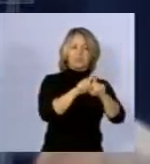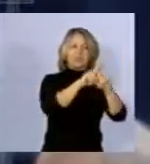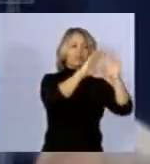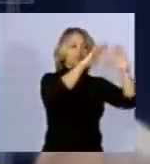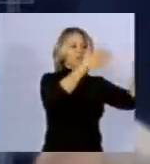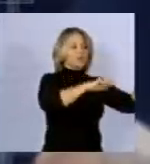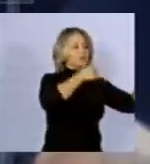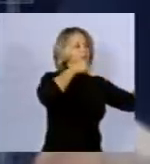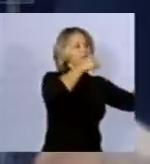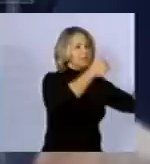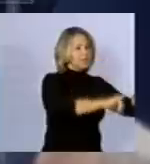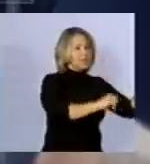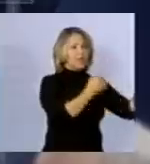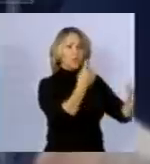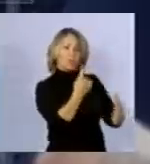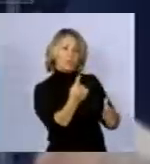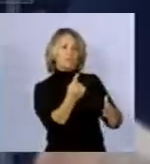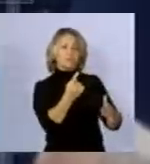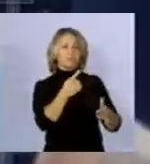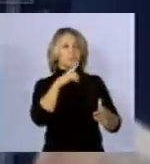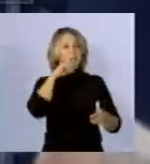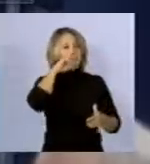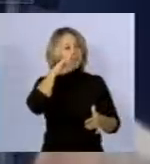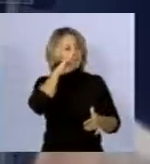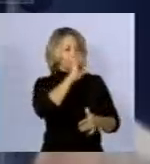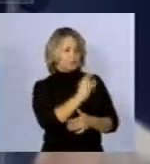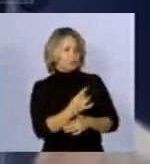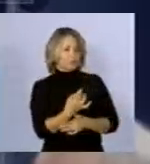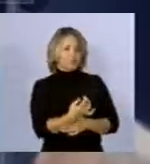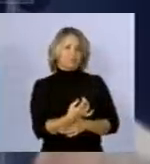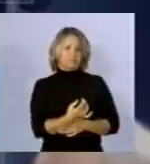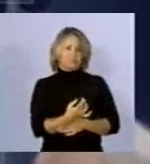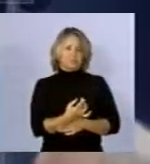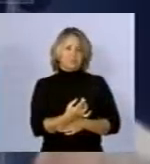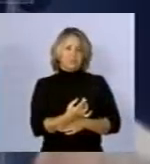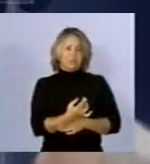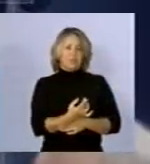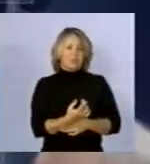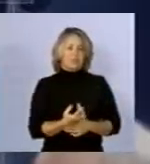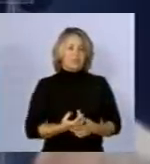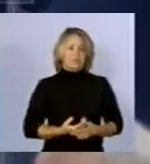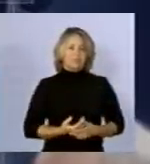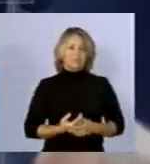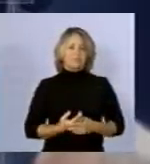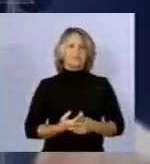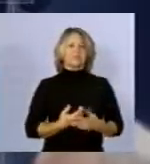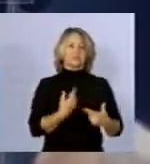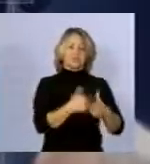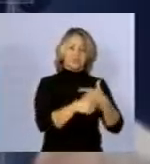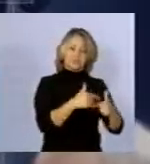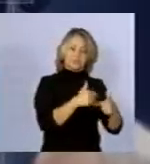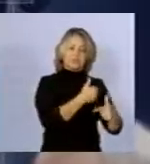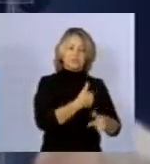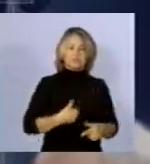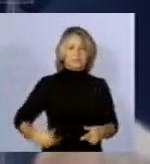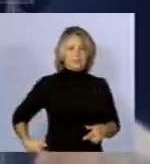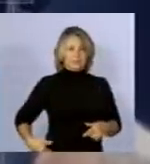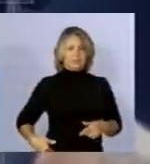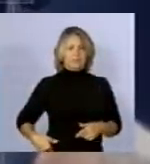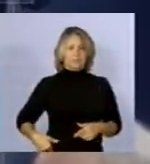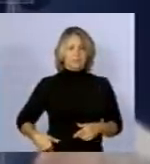um dos possíveis riscos desse tipo eh eh de eh serviço público